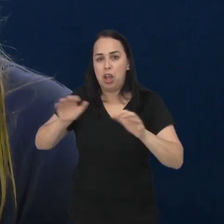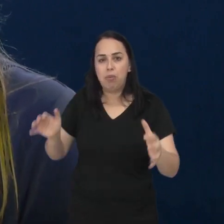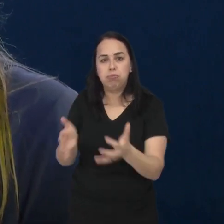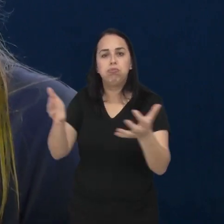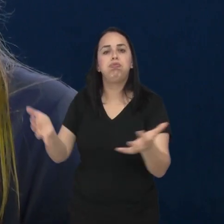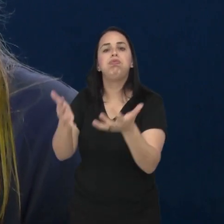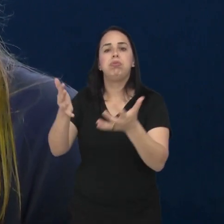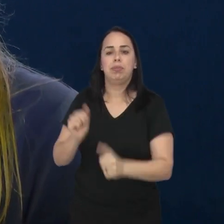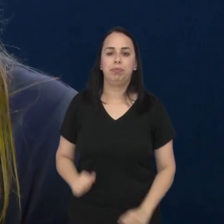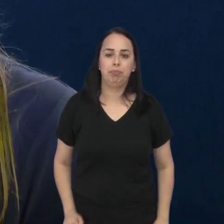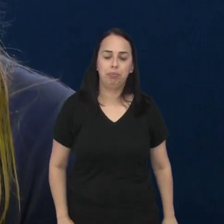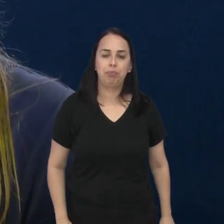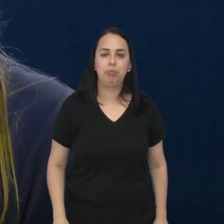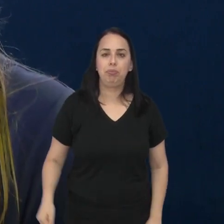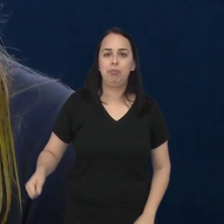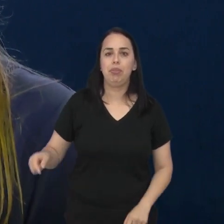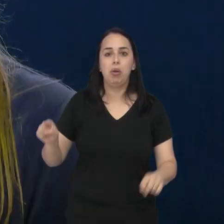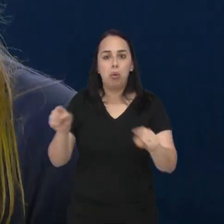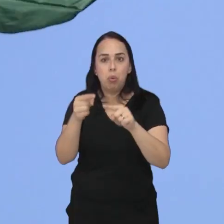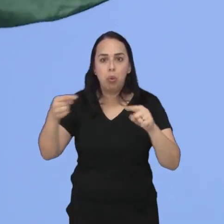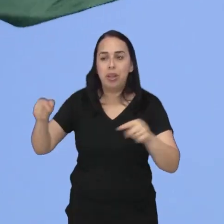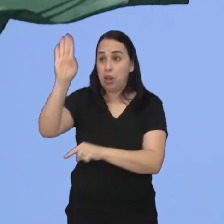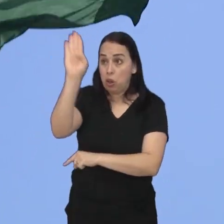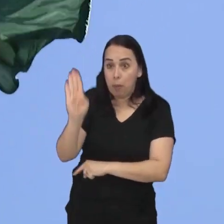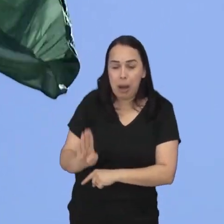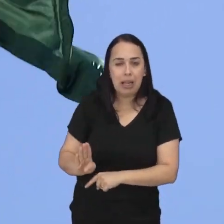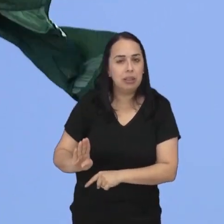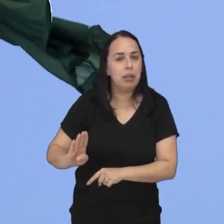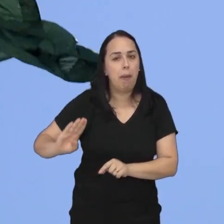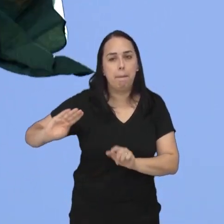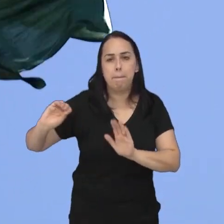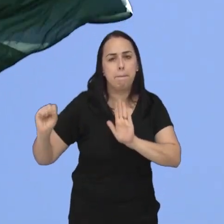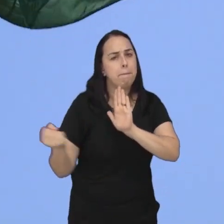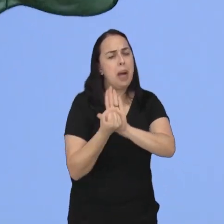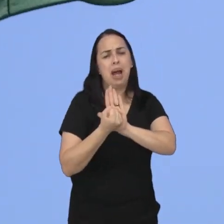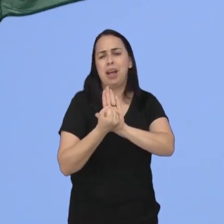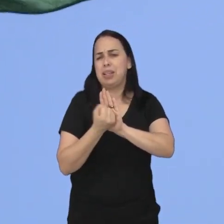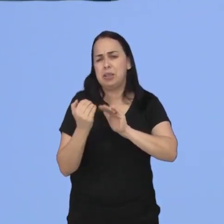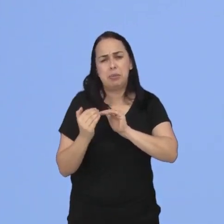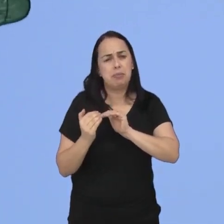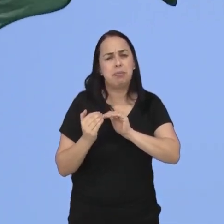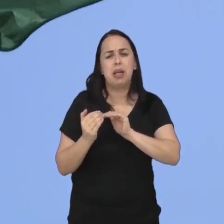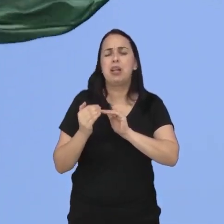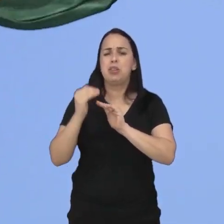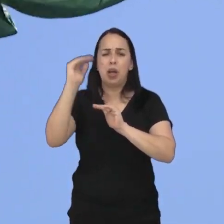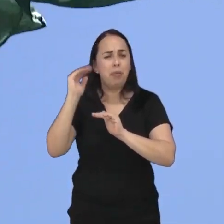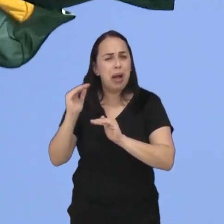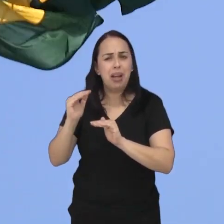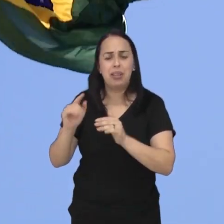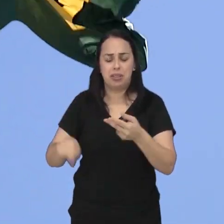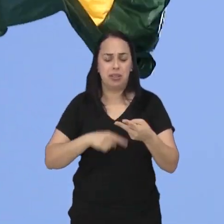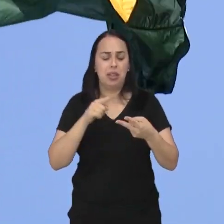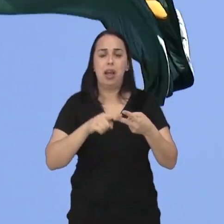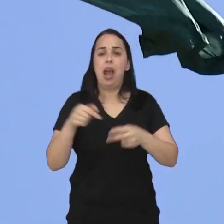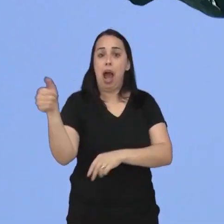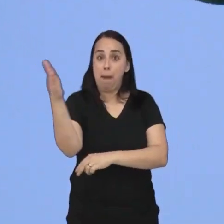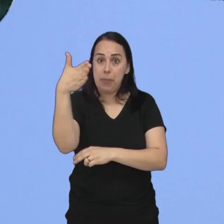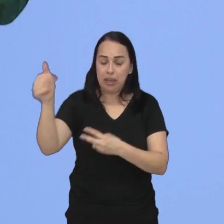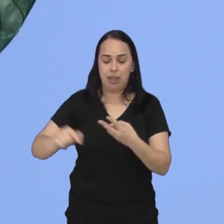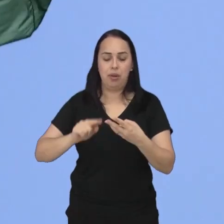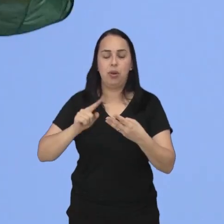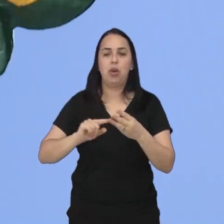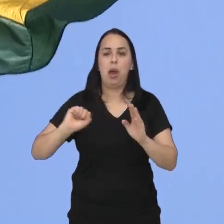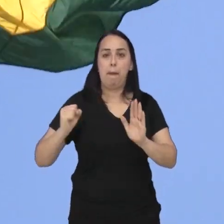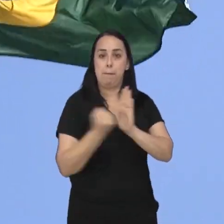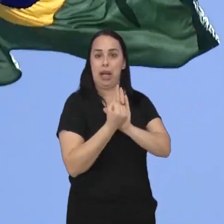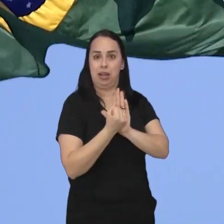já faz essa formação para eles também. O hino nacional é considerado um dos símbolos nacionais junto à bandeira, as